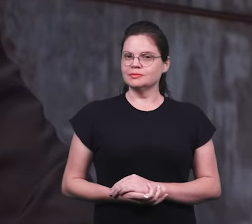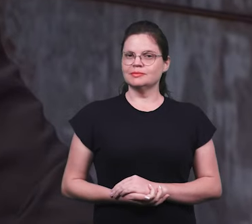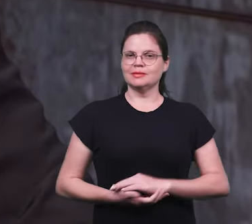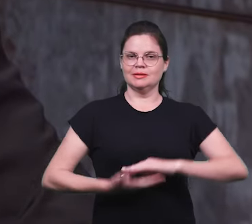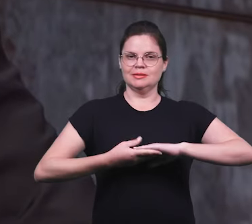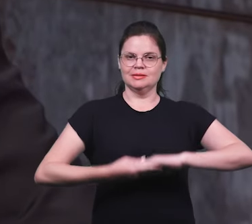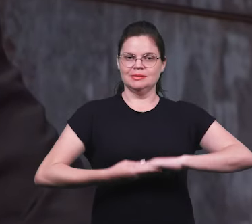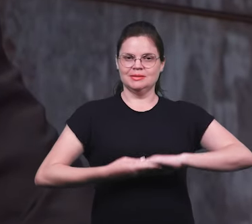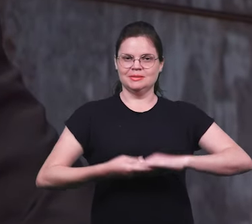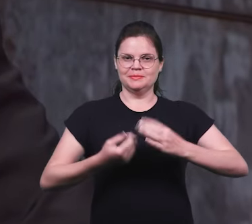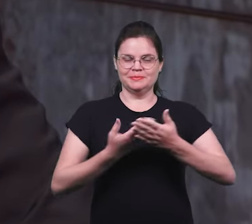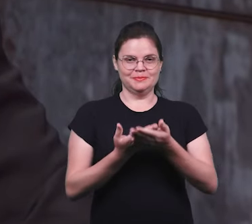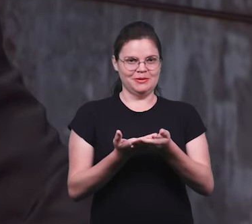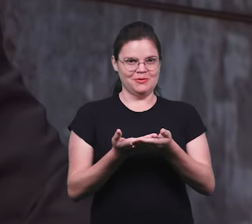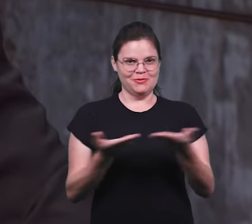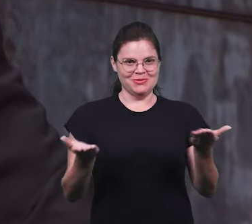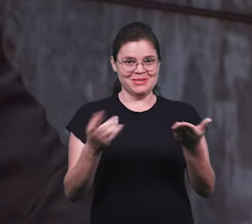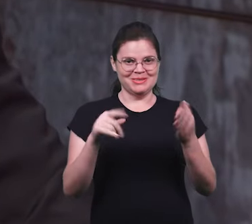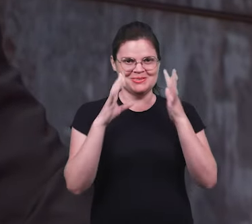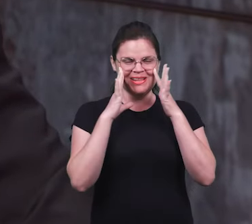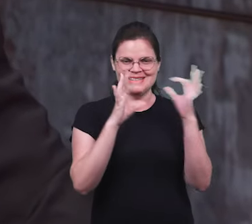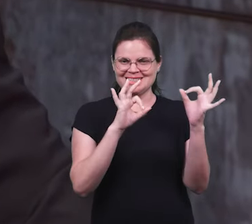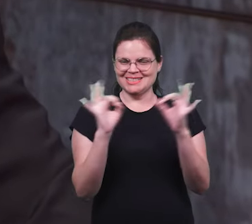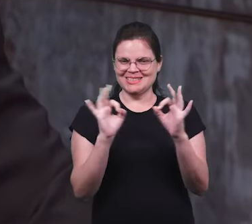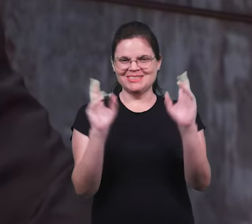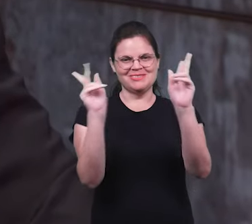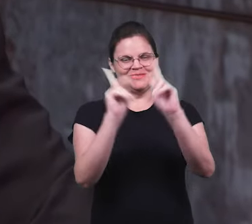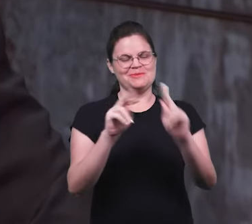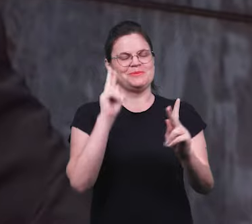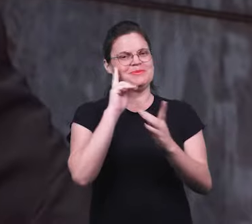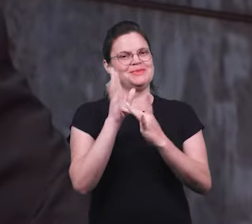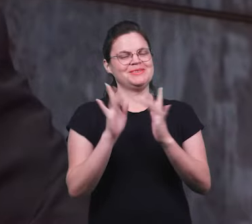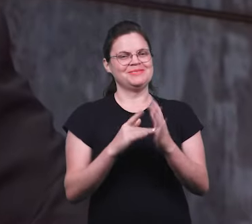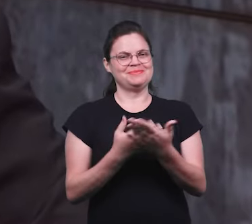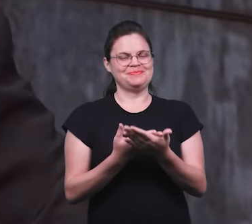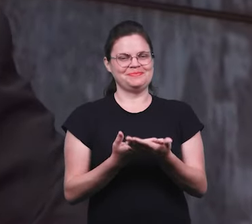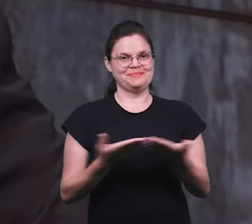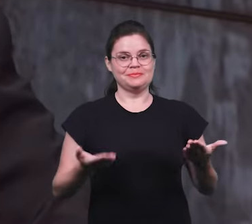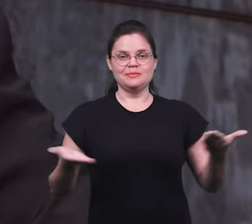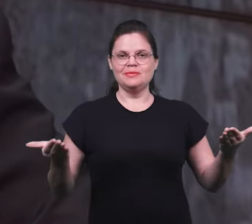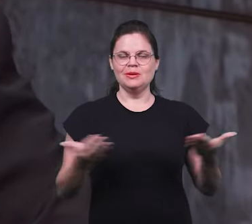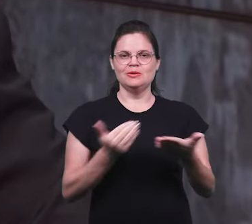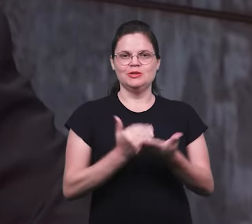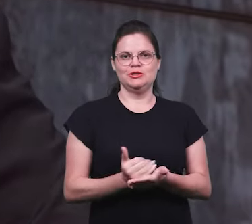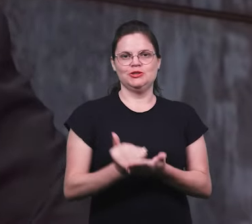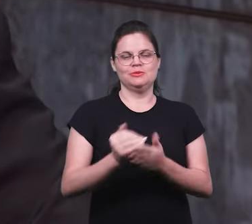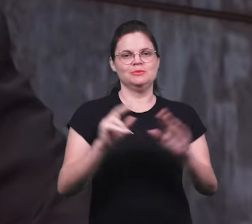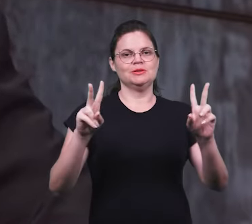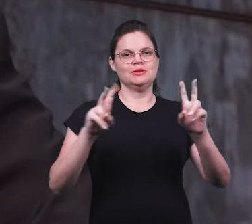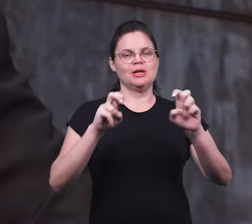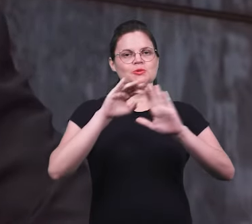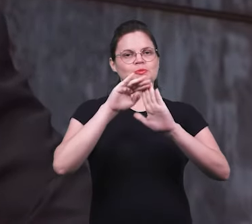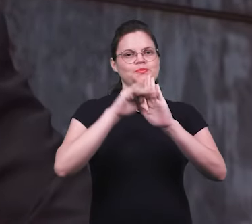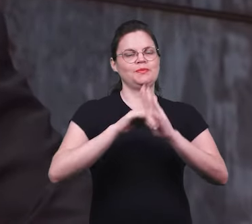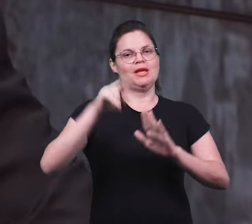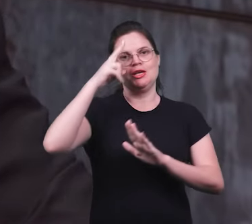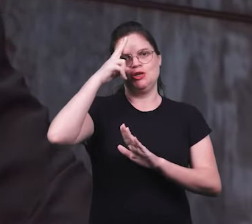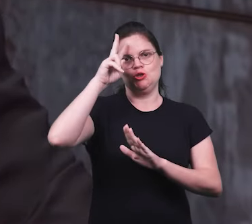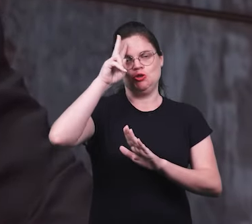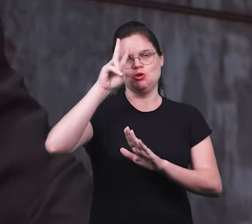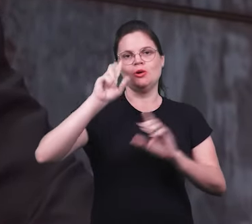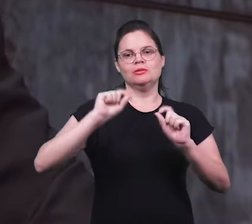Nós saudamos a todos que acompanham conosco com a paz do Senhor Jesus. Estamos no programa História do Cristianismo da Igreja